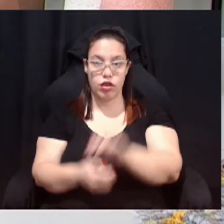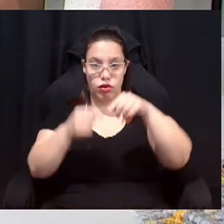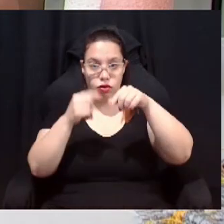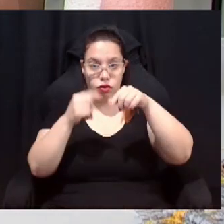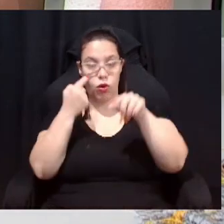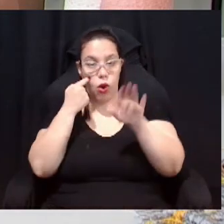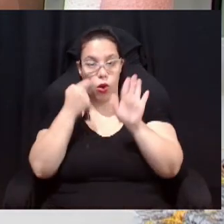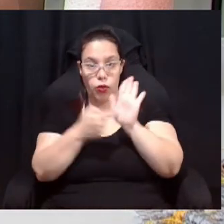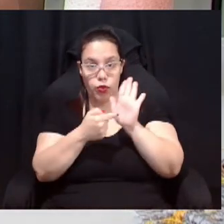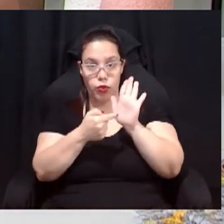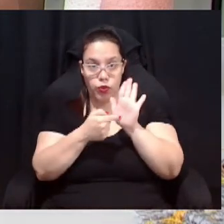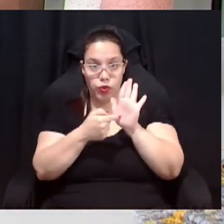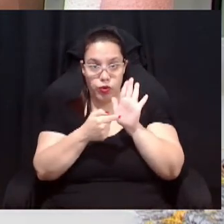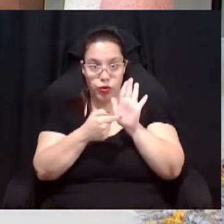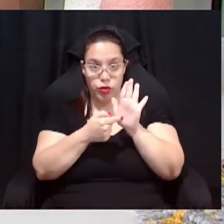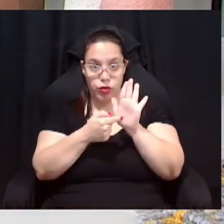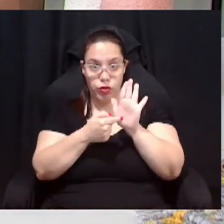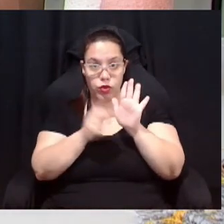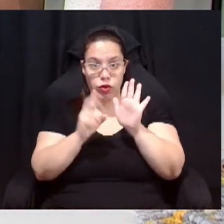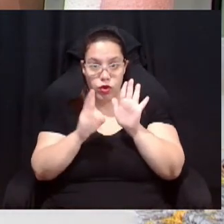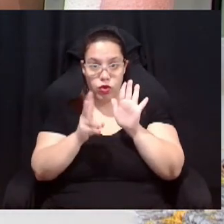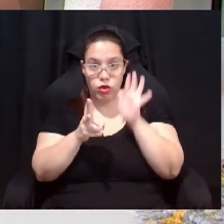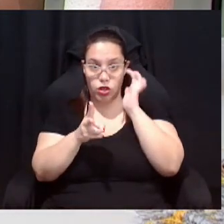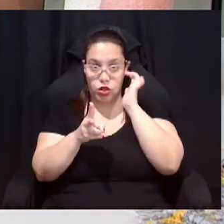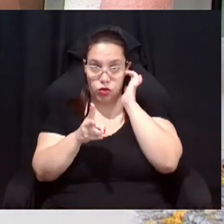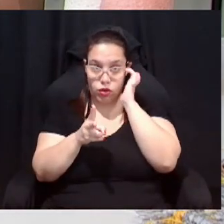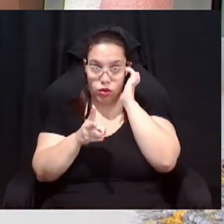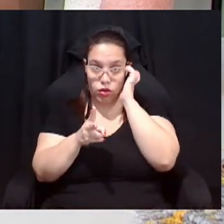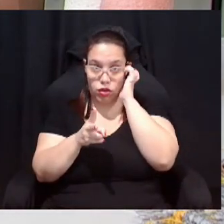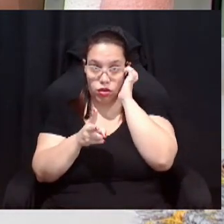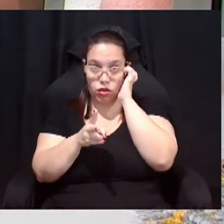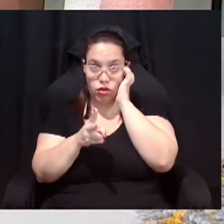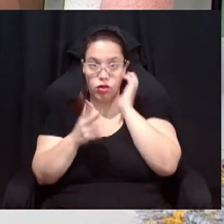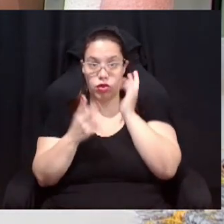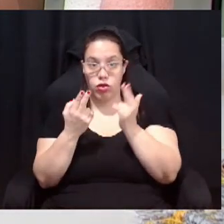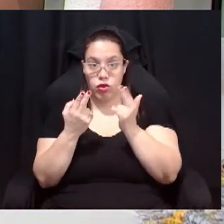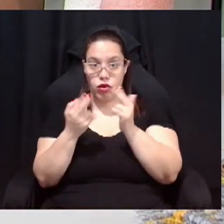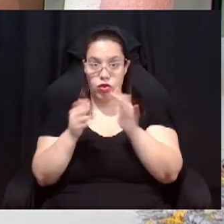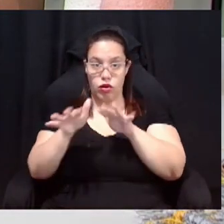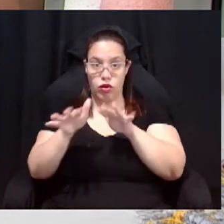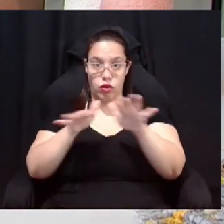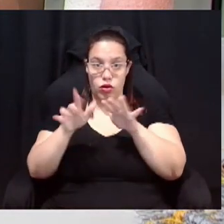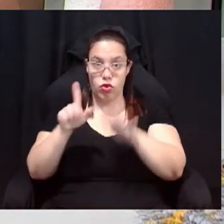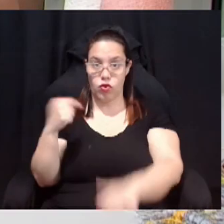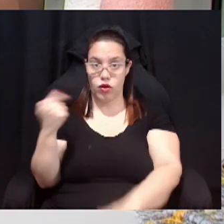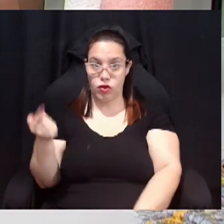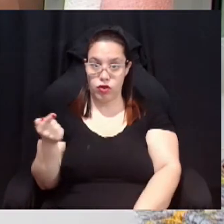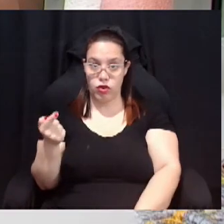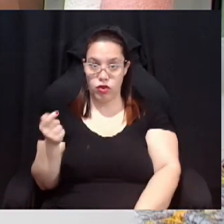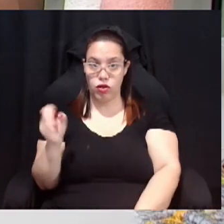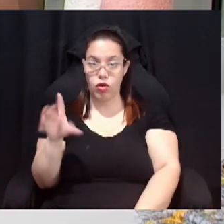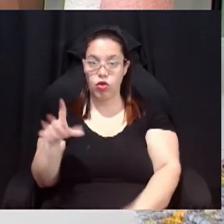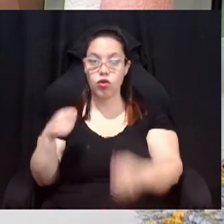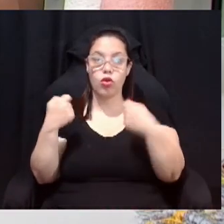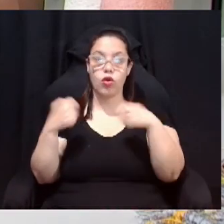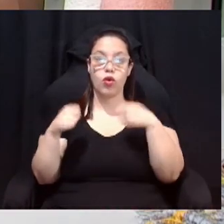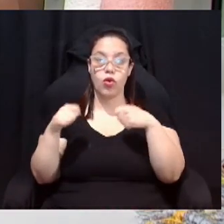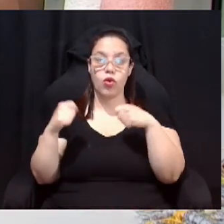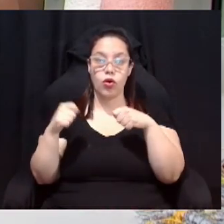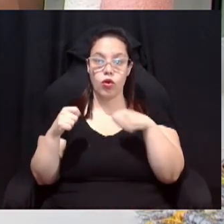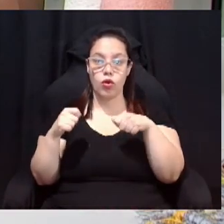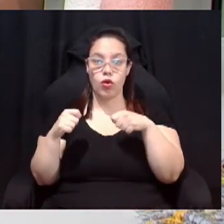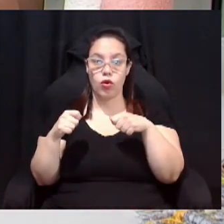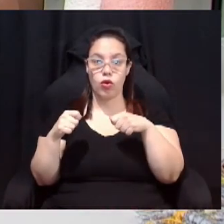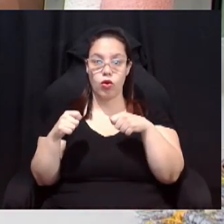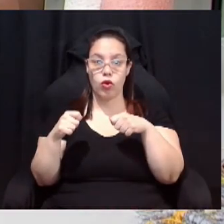gente continuar, vamos fazer o mesmo movimento com a outra. Só que eu preciso encostar esse